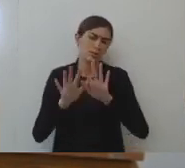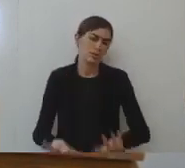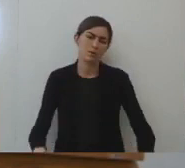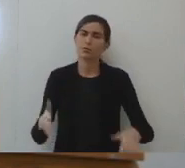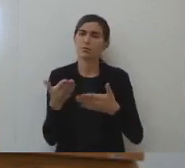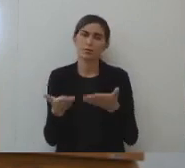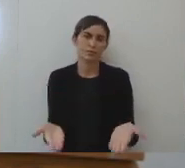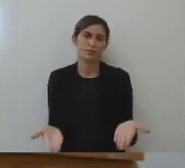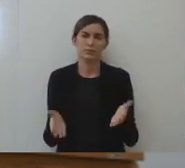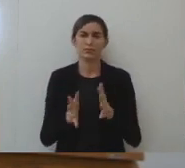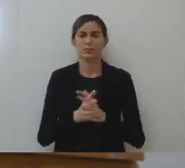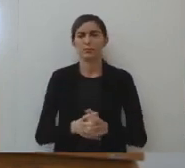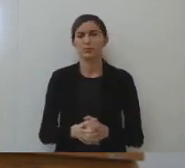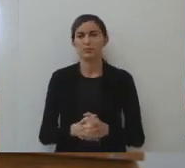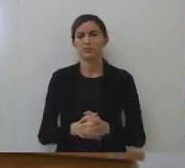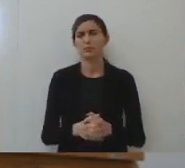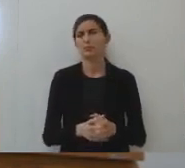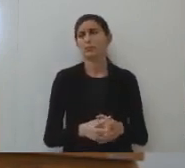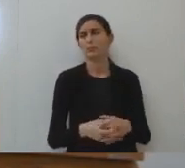assim.